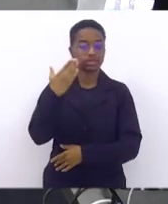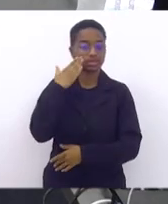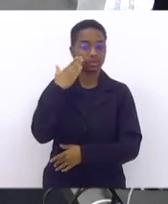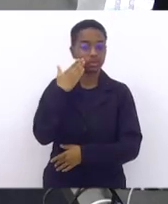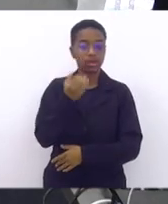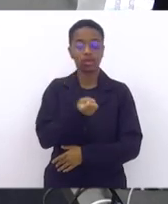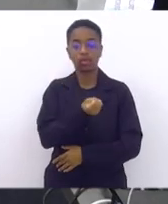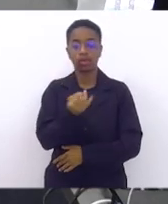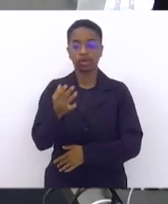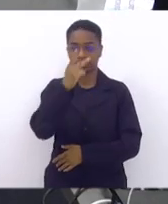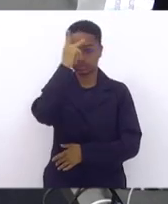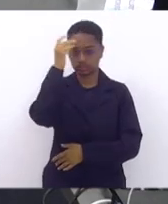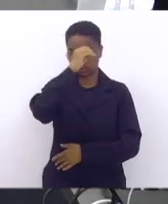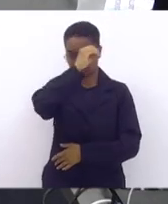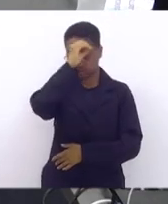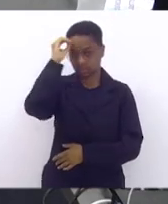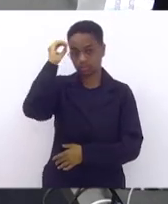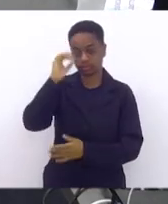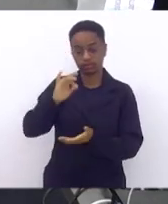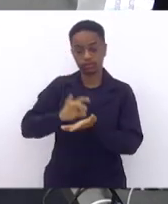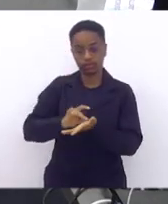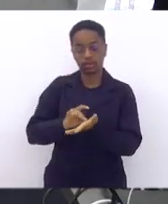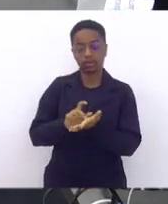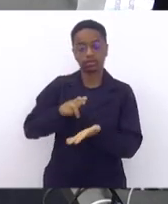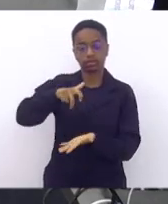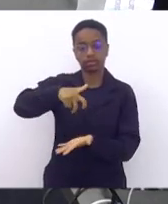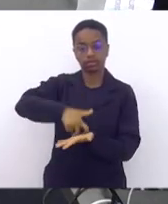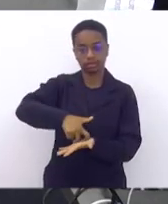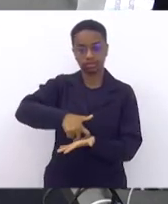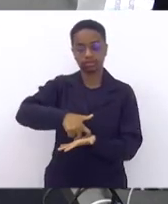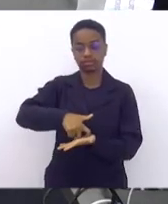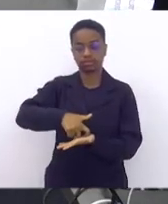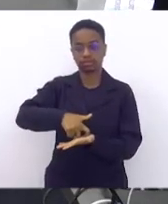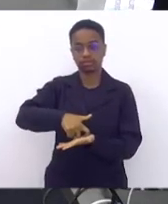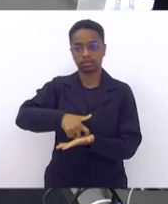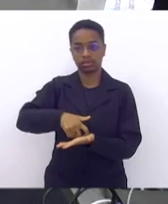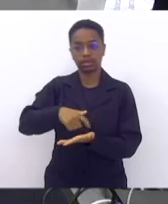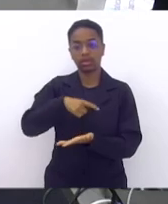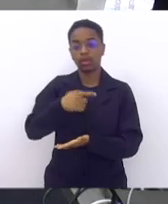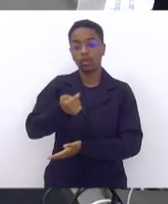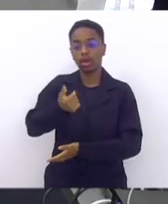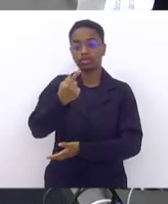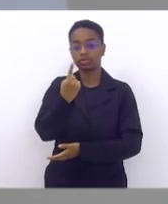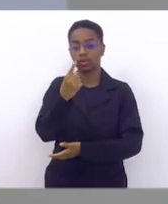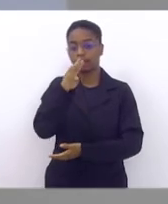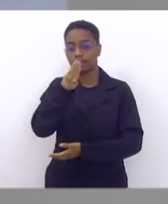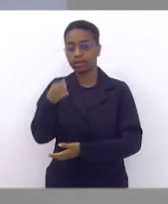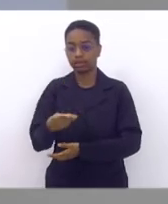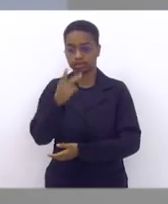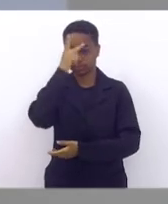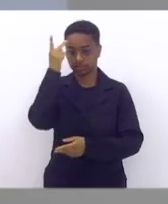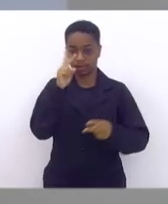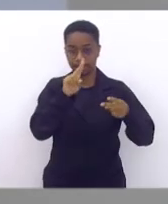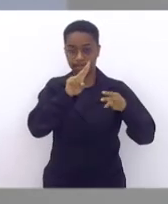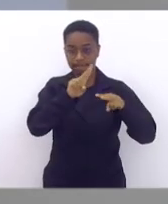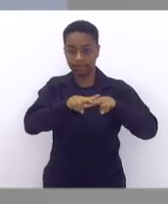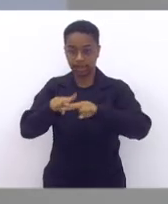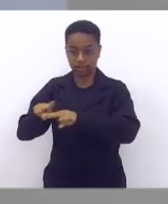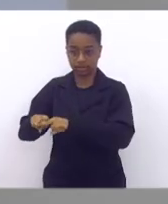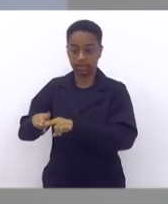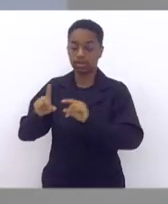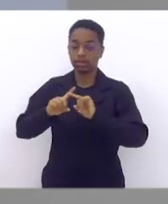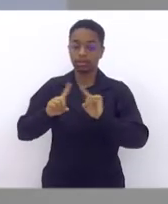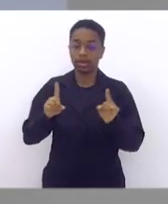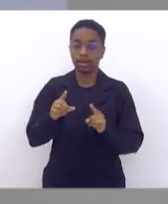quantos inocentes que foram condenados entre quase 1 milhão de presos que nós temos. Mas podemos